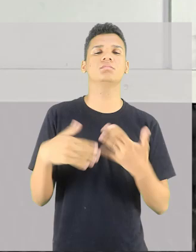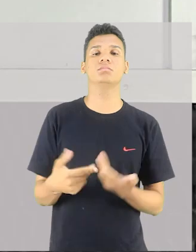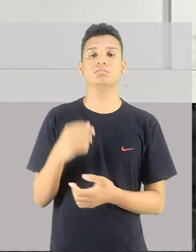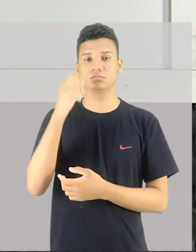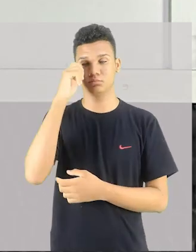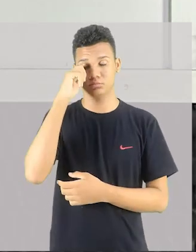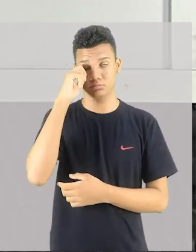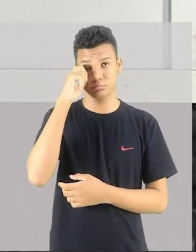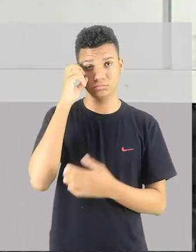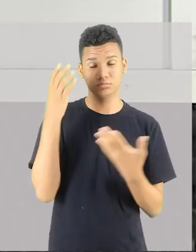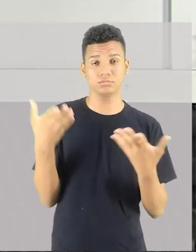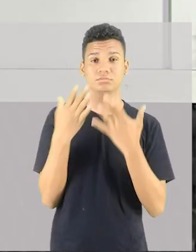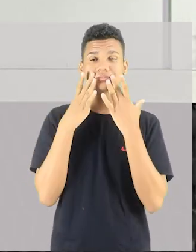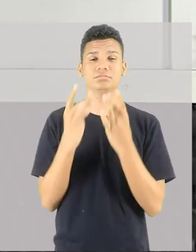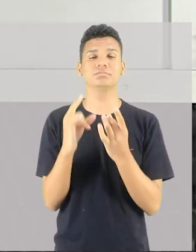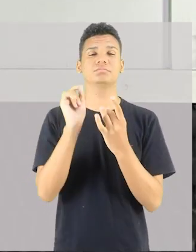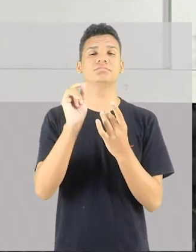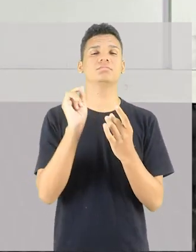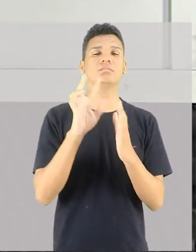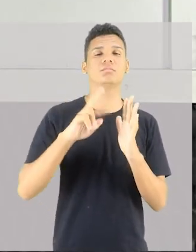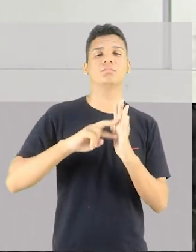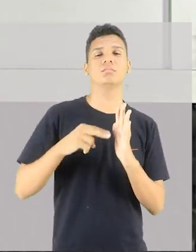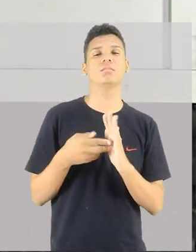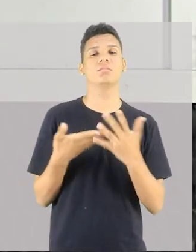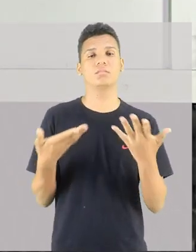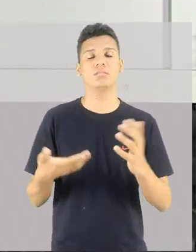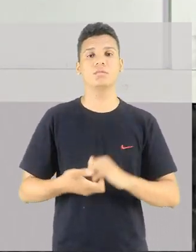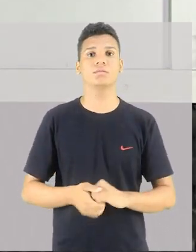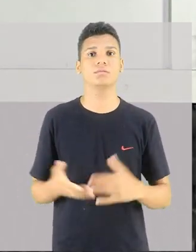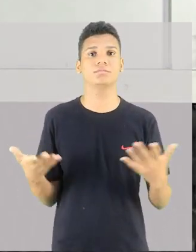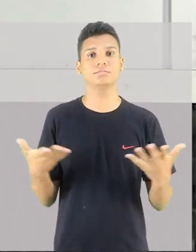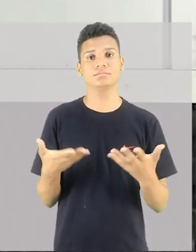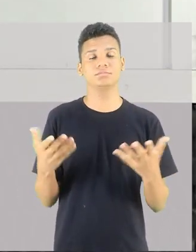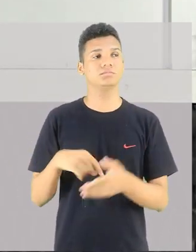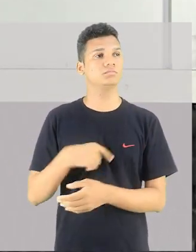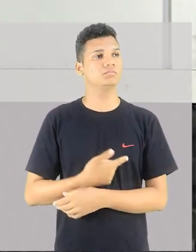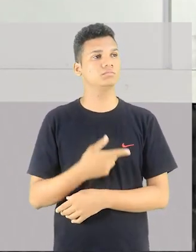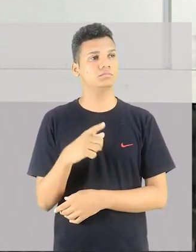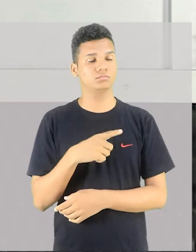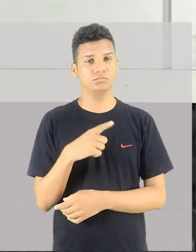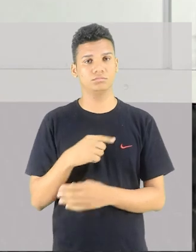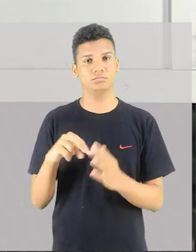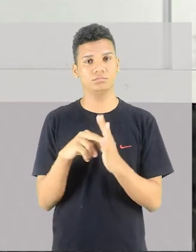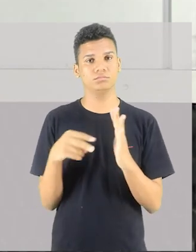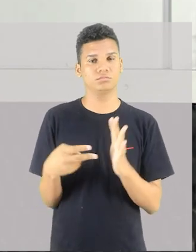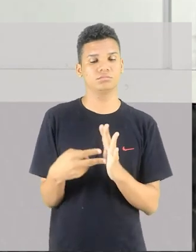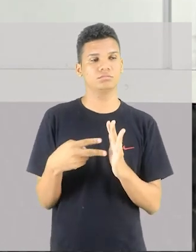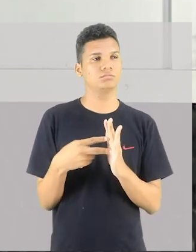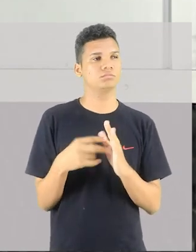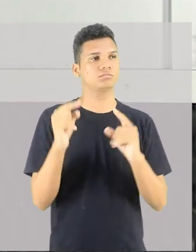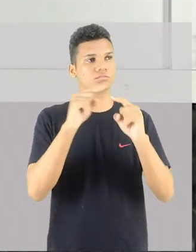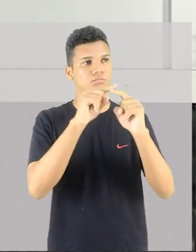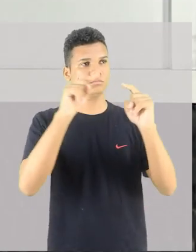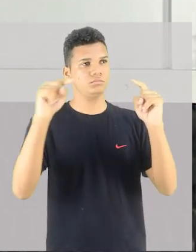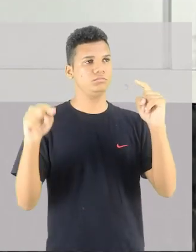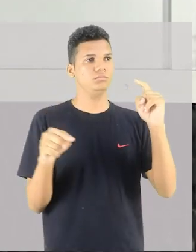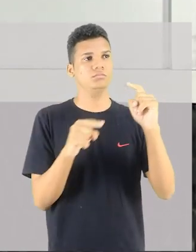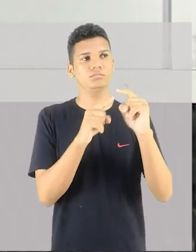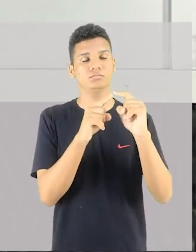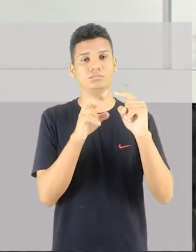só vamos prestar atenção na situação nós temos aqui um canteiro Central que é um círculo aqui de raio rzinho R